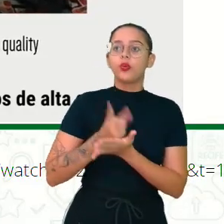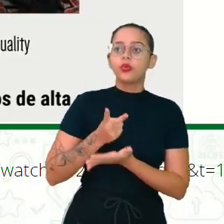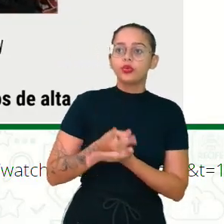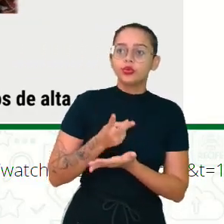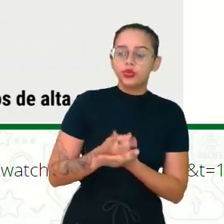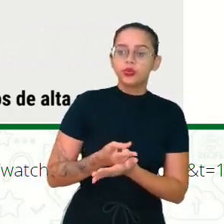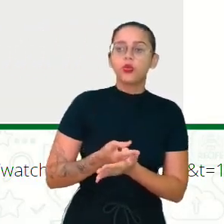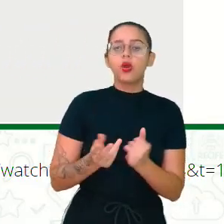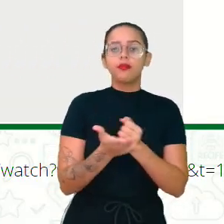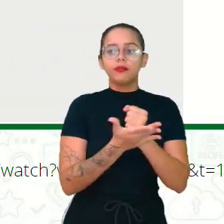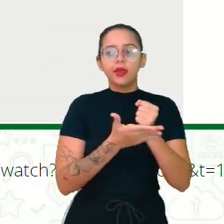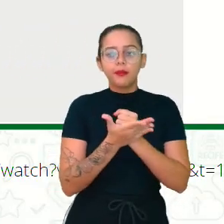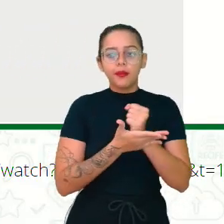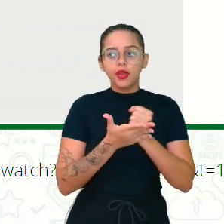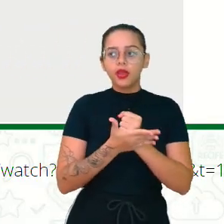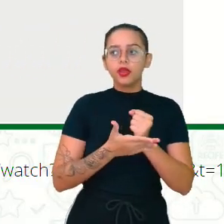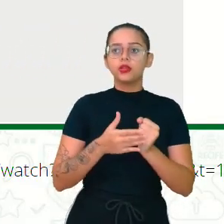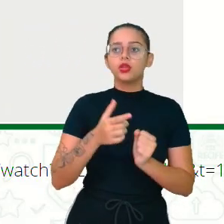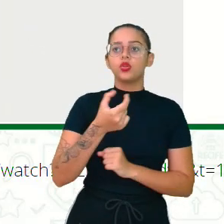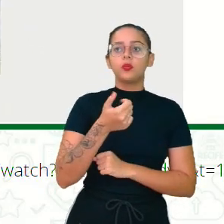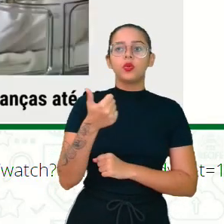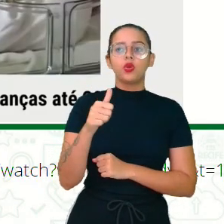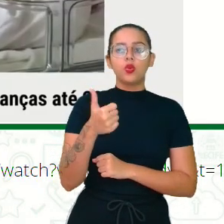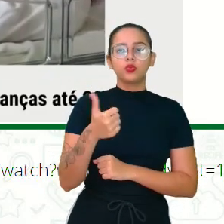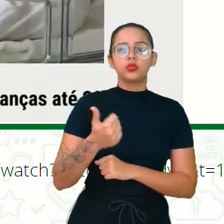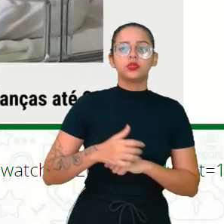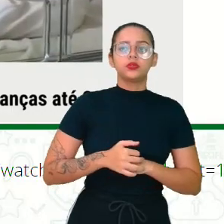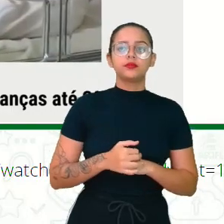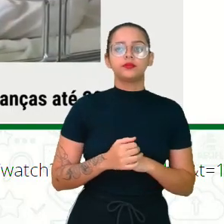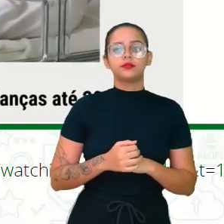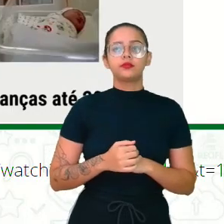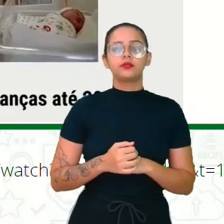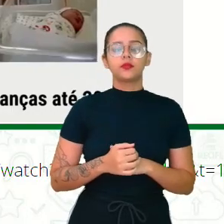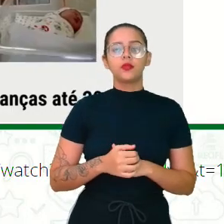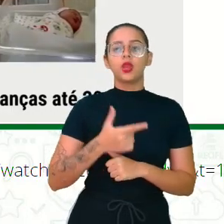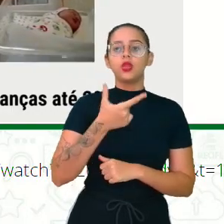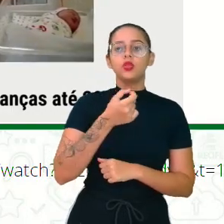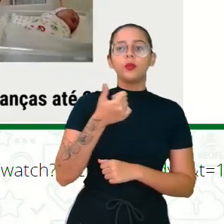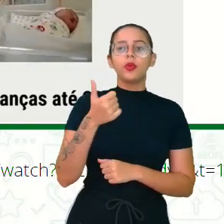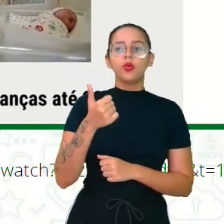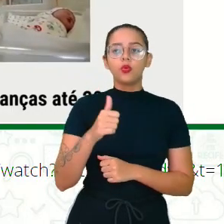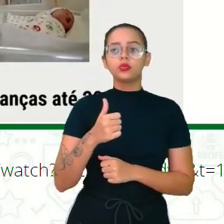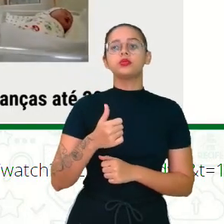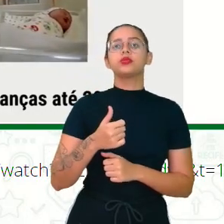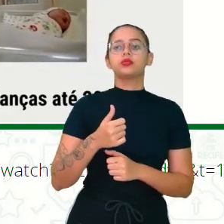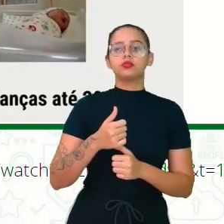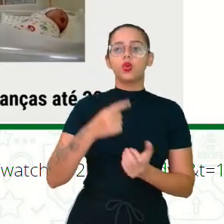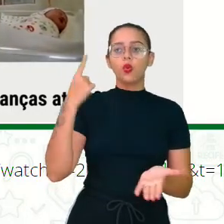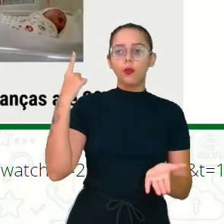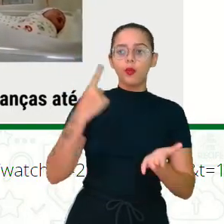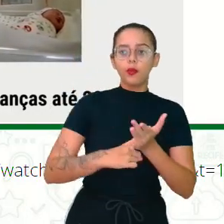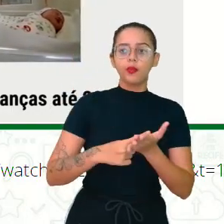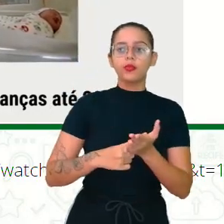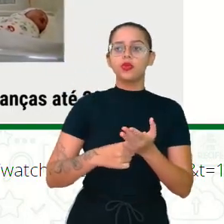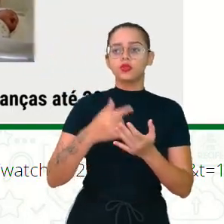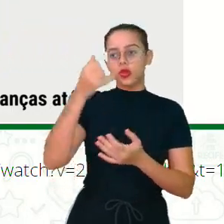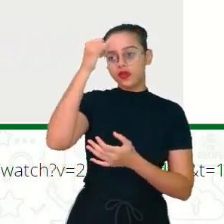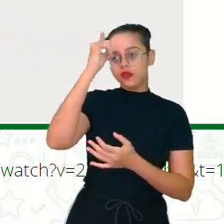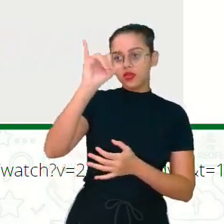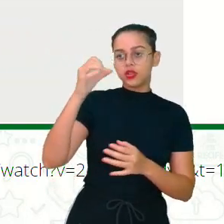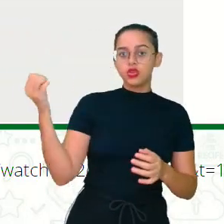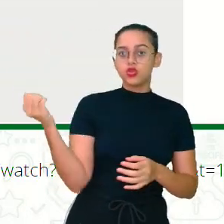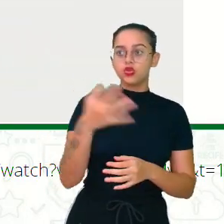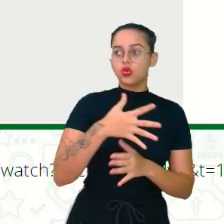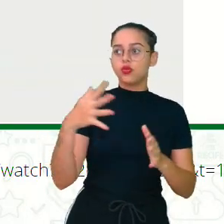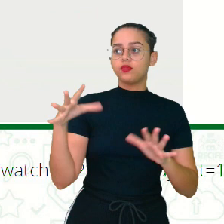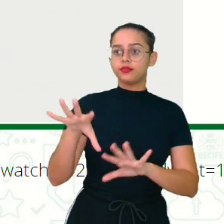produzindo medicamentos. 2011. Ainda em 2011, compromisso pela eliminação de novas infecções por HIV